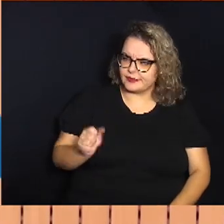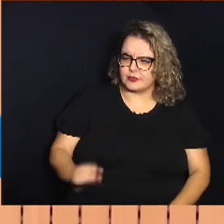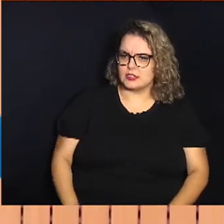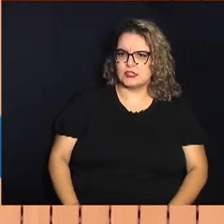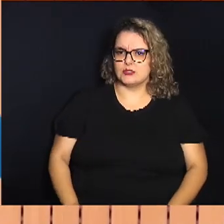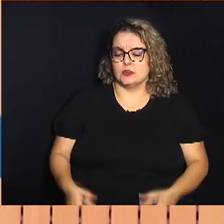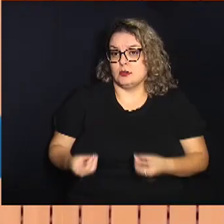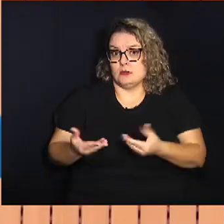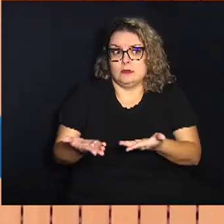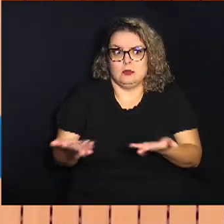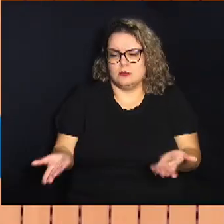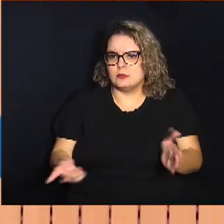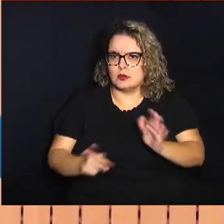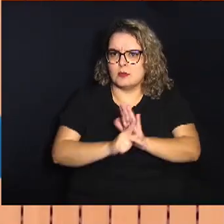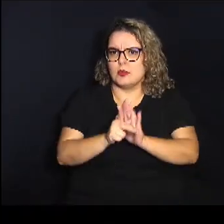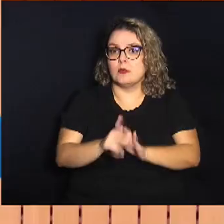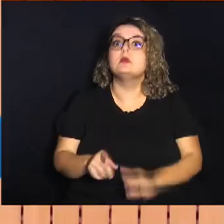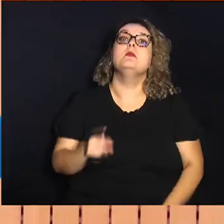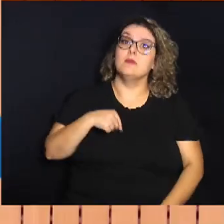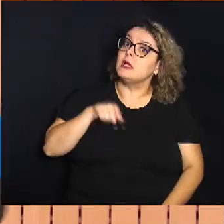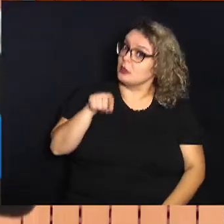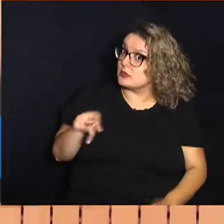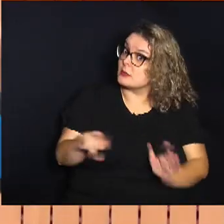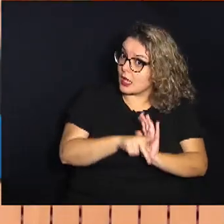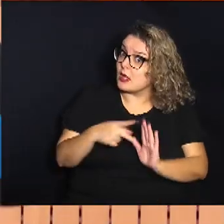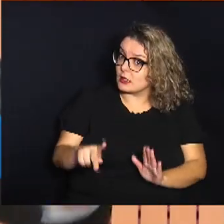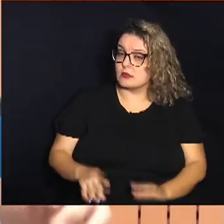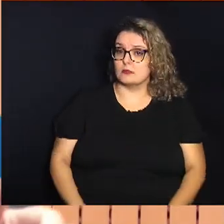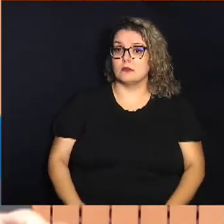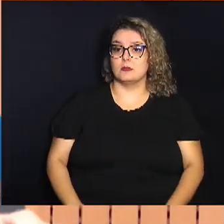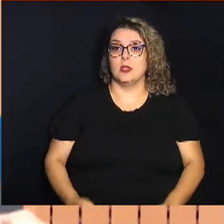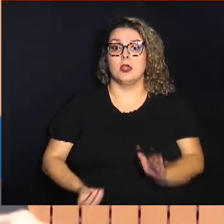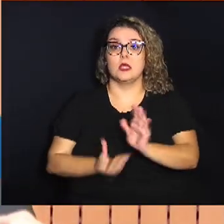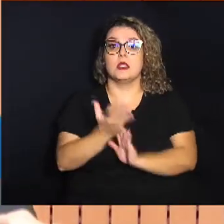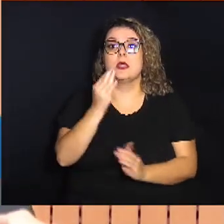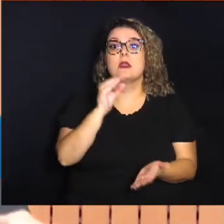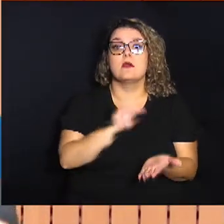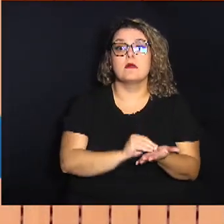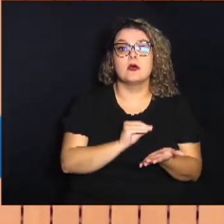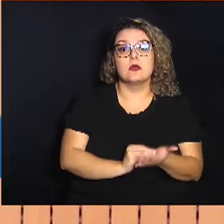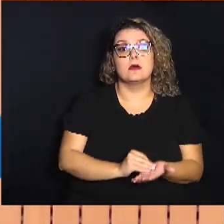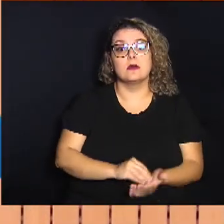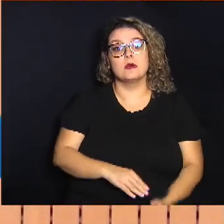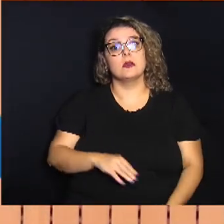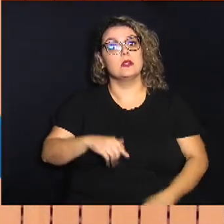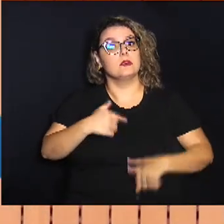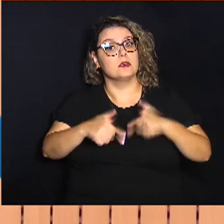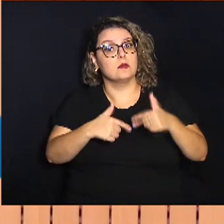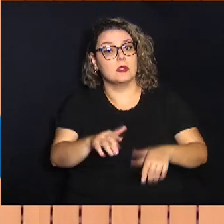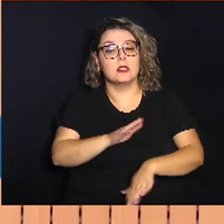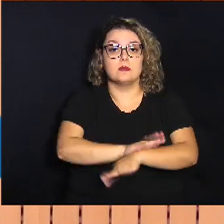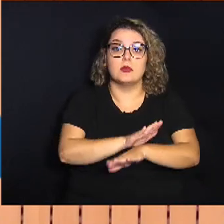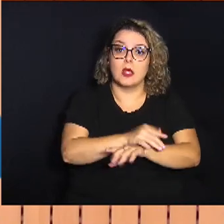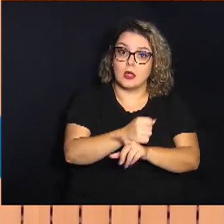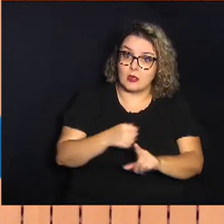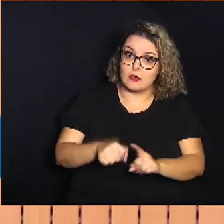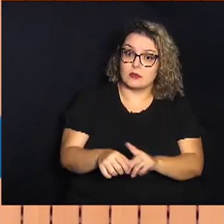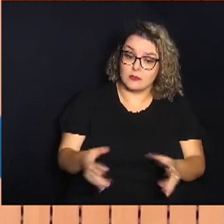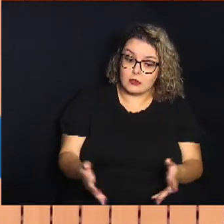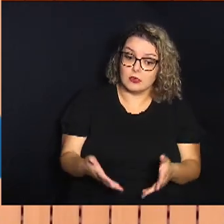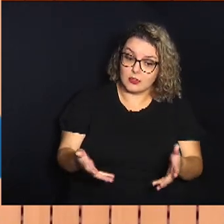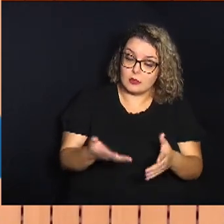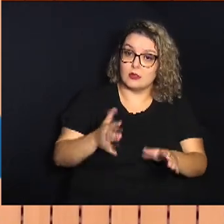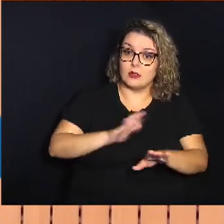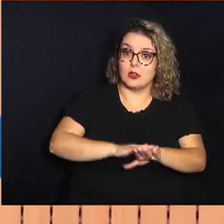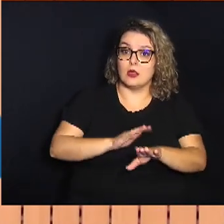isso num projeto, mas é o que está ali. Cria porque está faltando o trabalhador na assistência, então tem que dar função